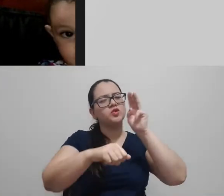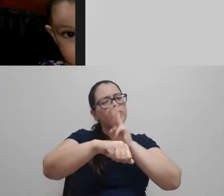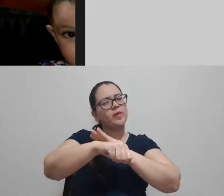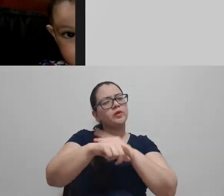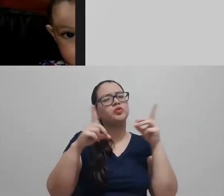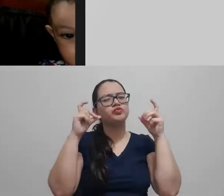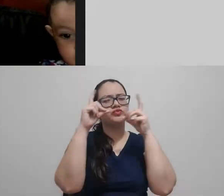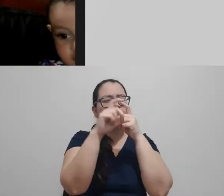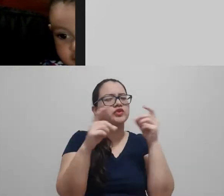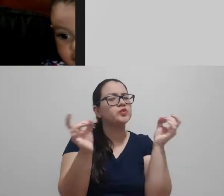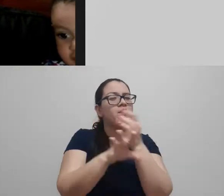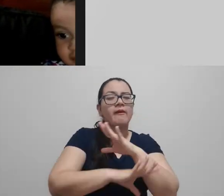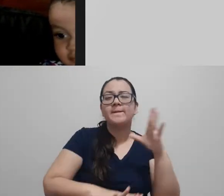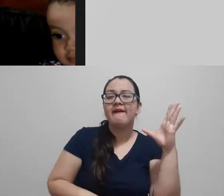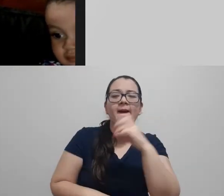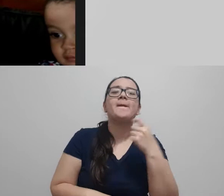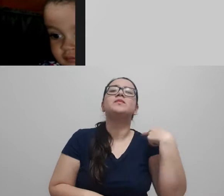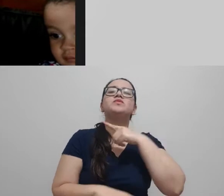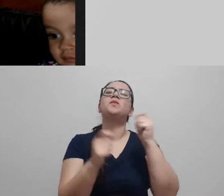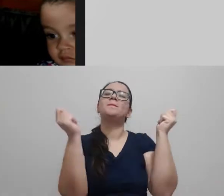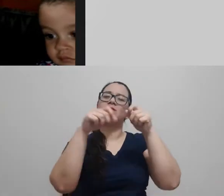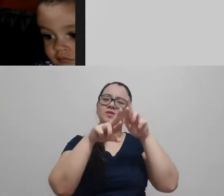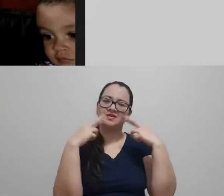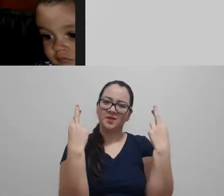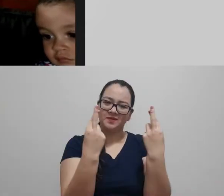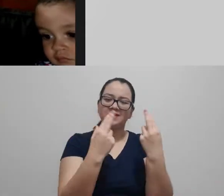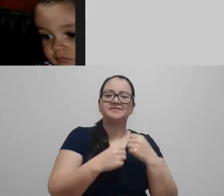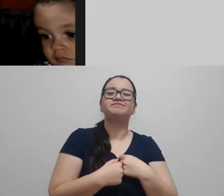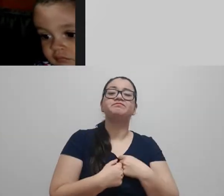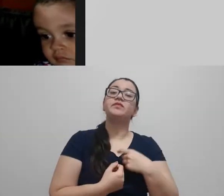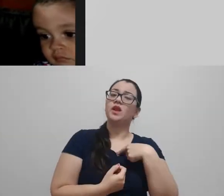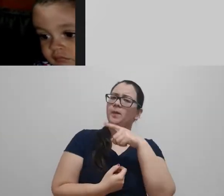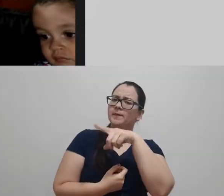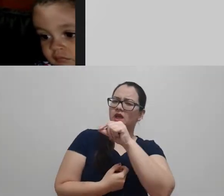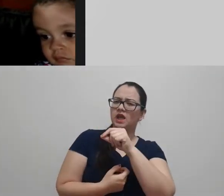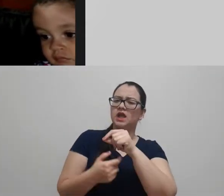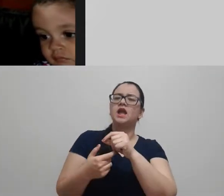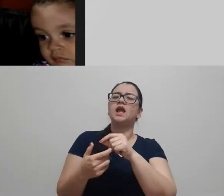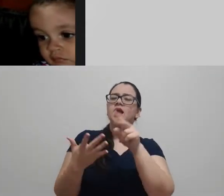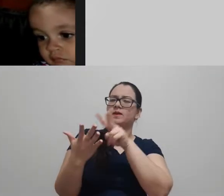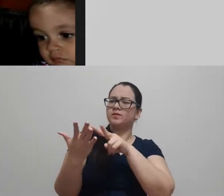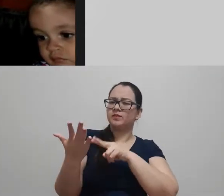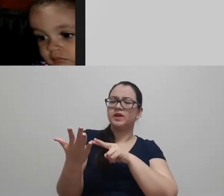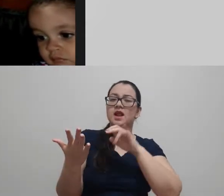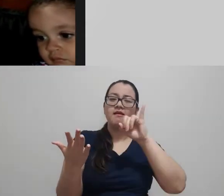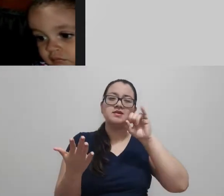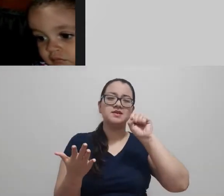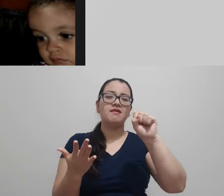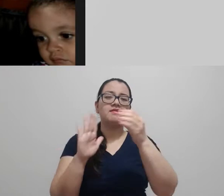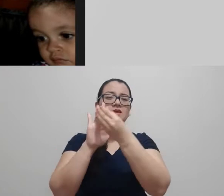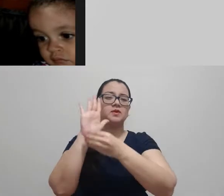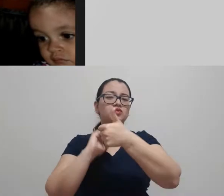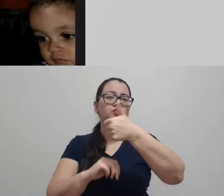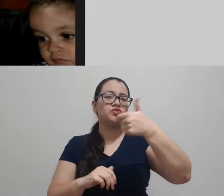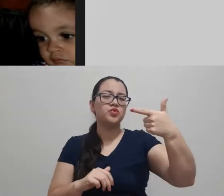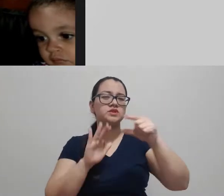rápido possível e que possamos nos reunir em breve. Eu escolhi aqui uma passagem da Bíblia, em Isaías,